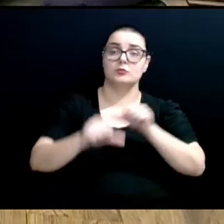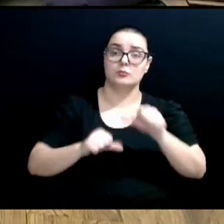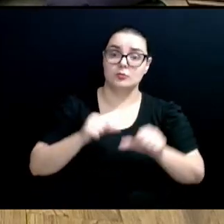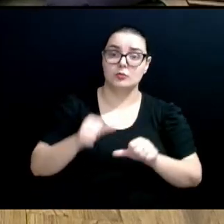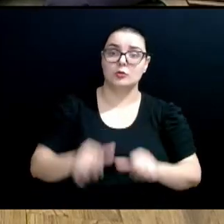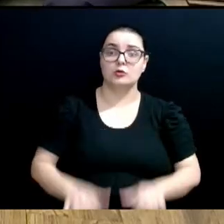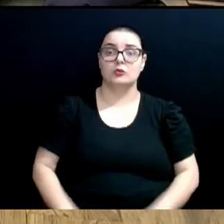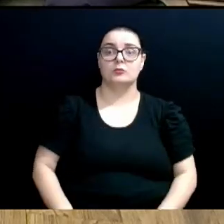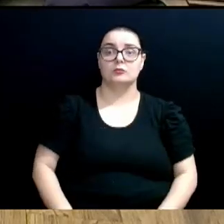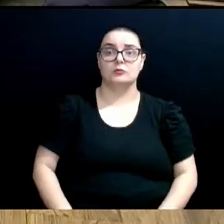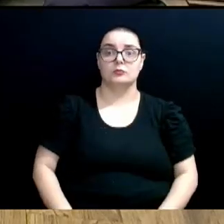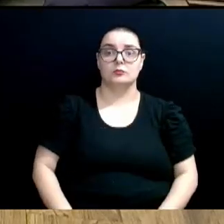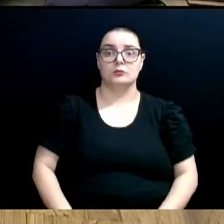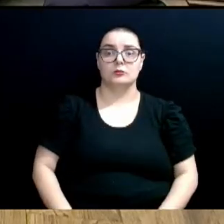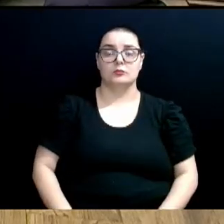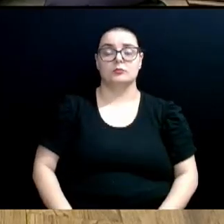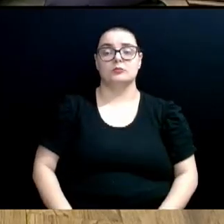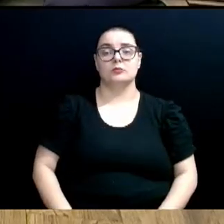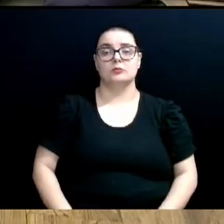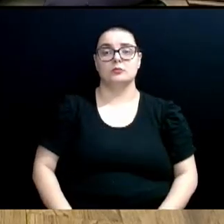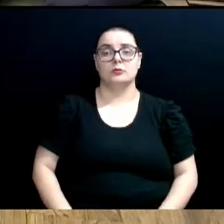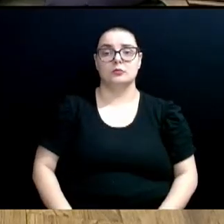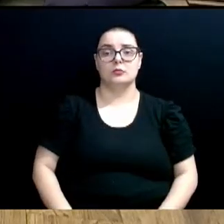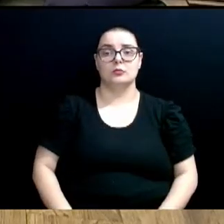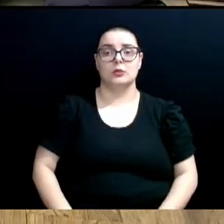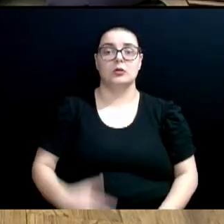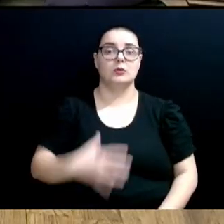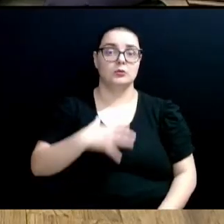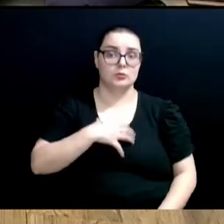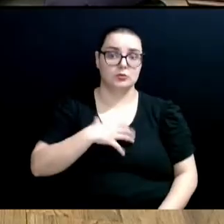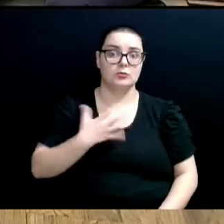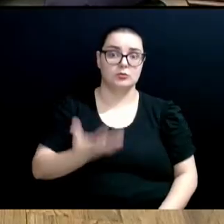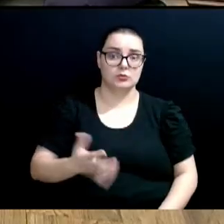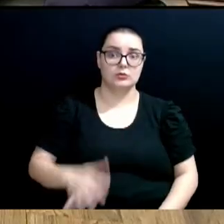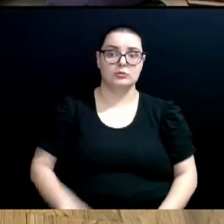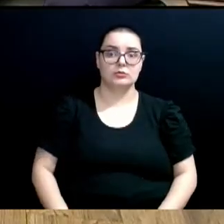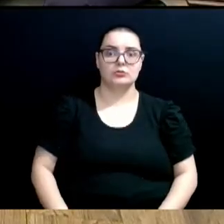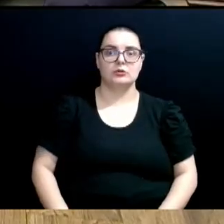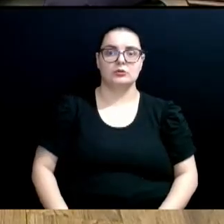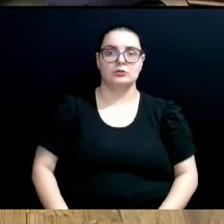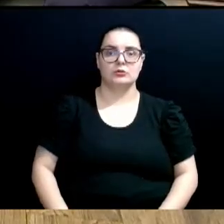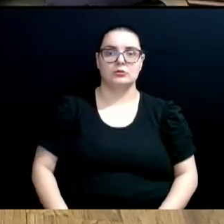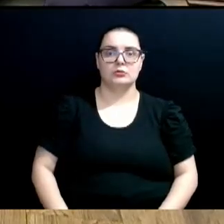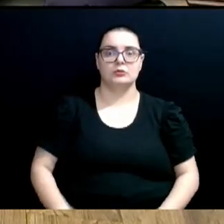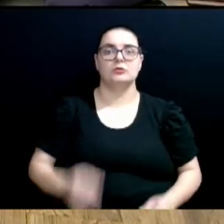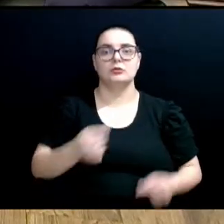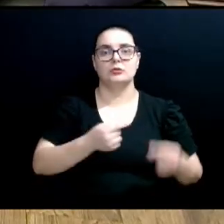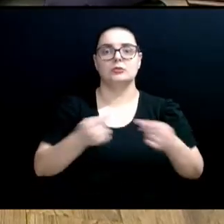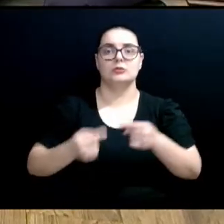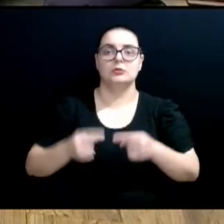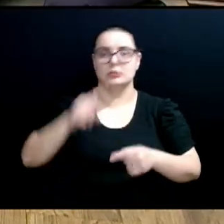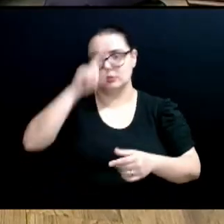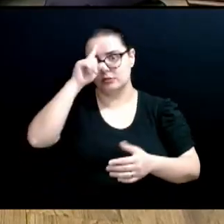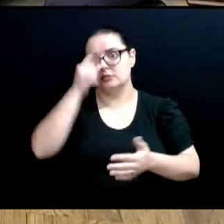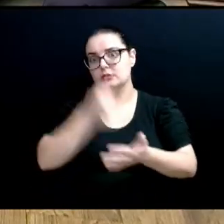mudou, né, a forma de se discutir e se decidir, né?